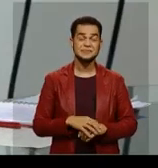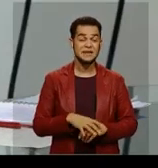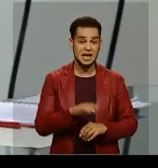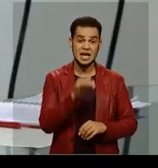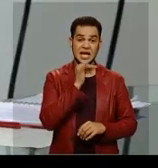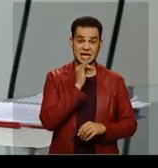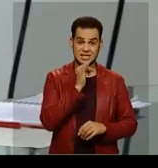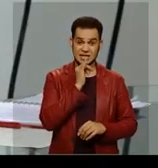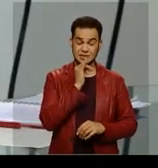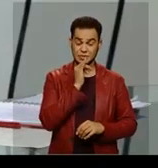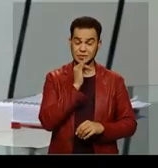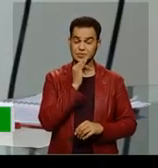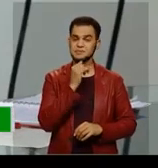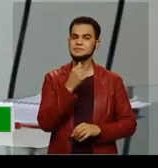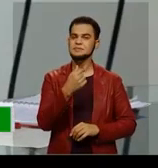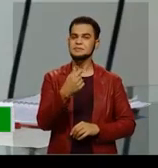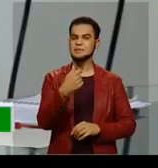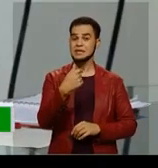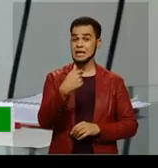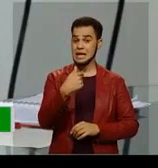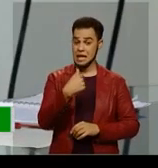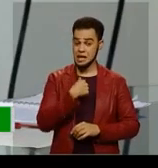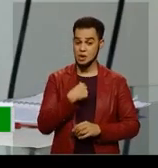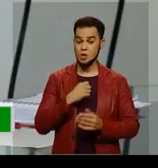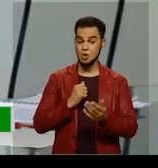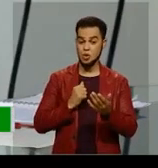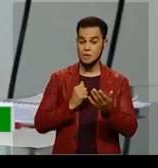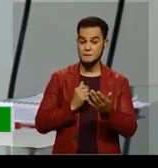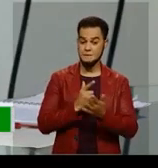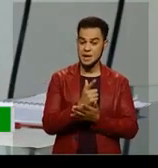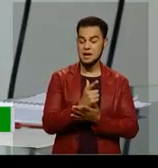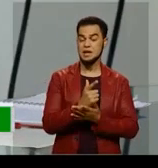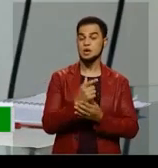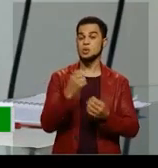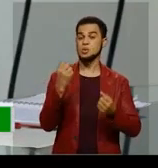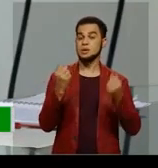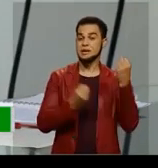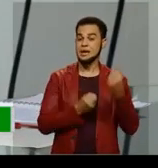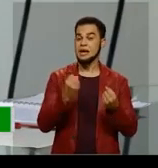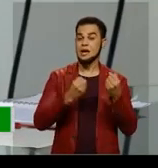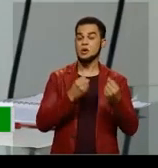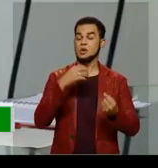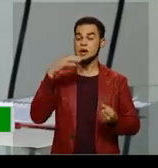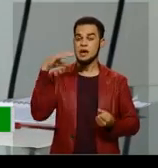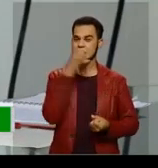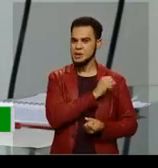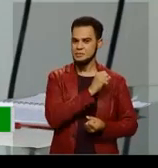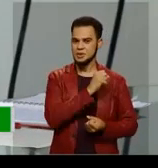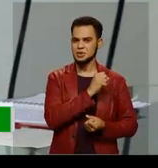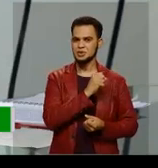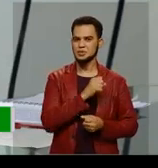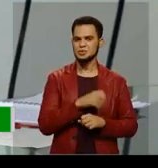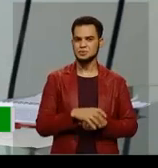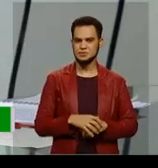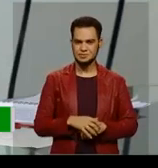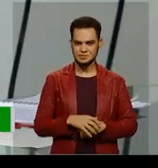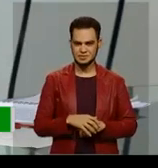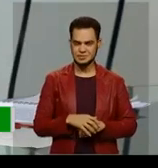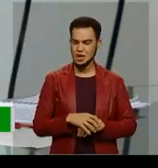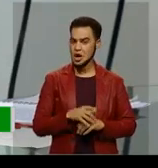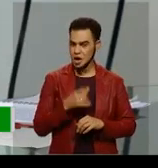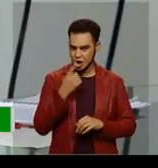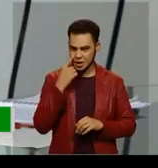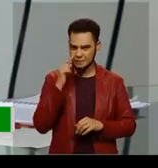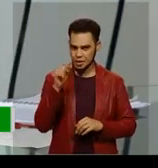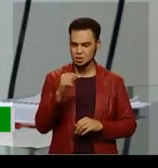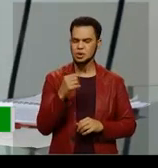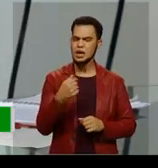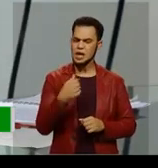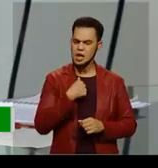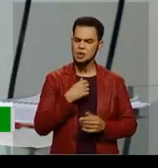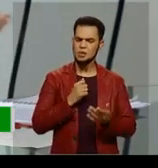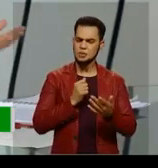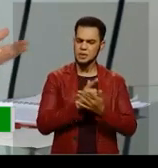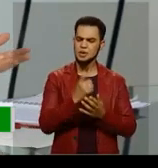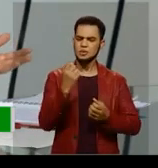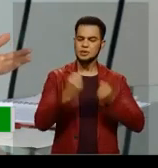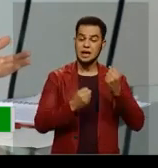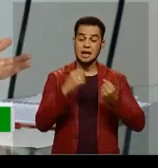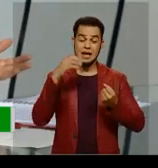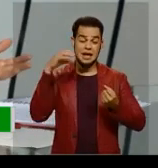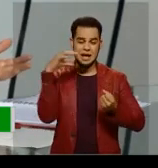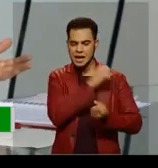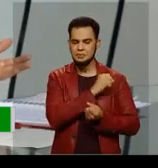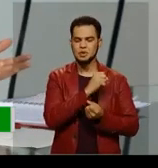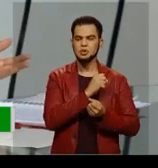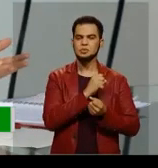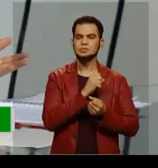eu comprei um carro rápido. Olha só, eu comprei um carro rápido, ponto final. O que